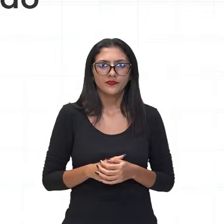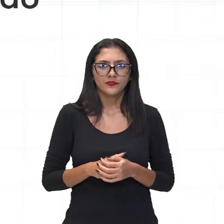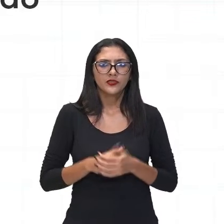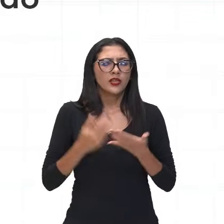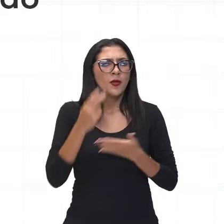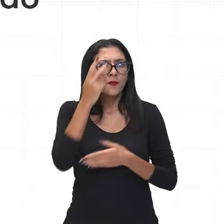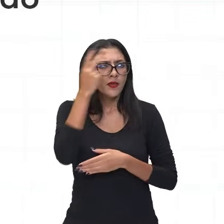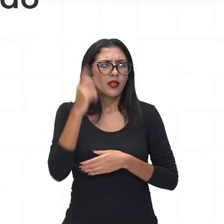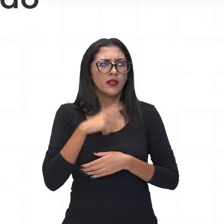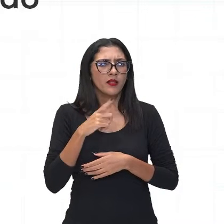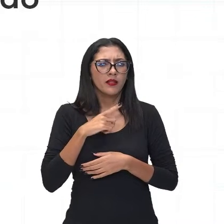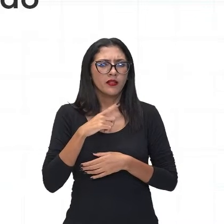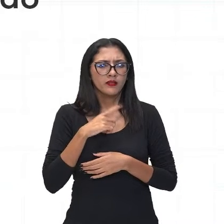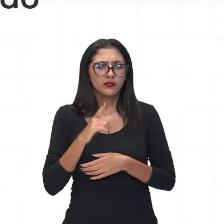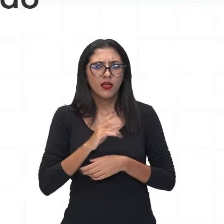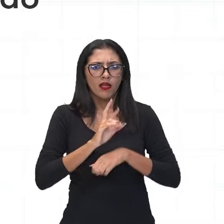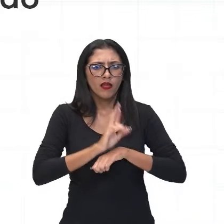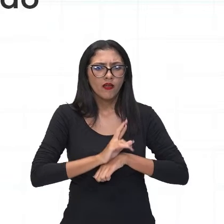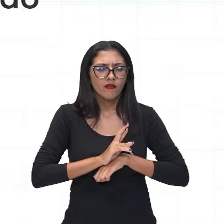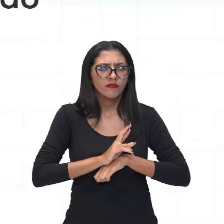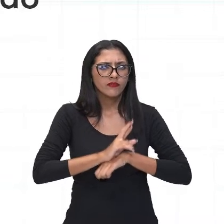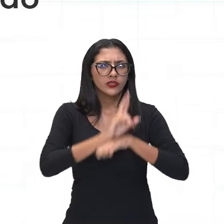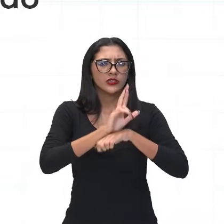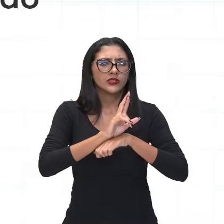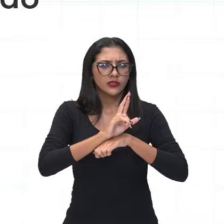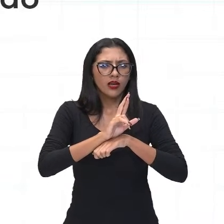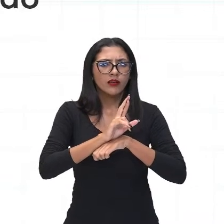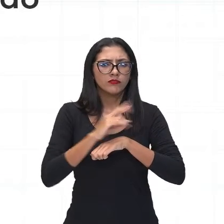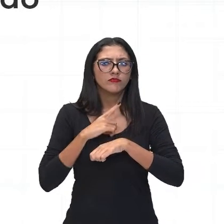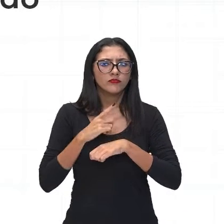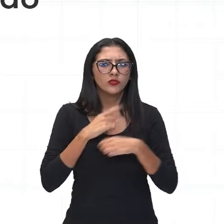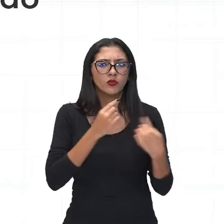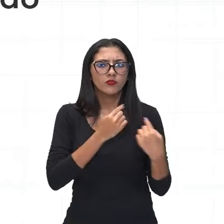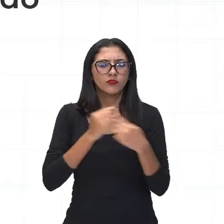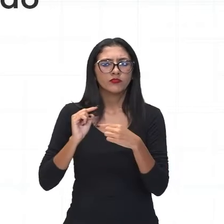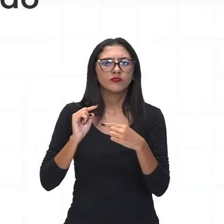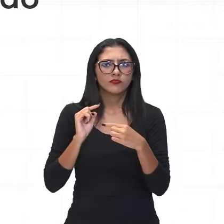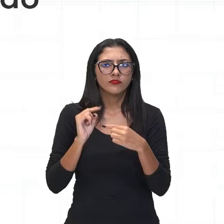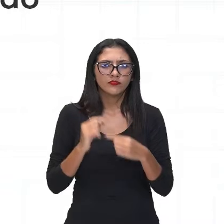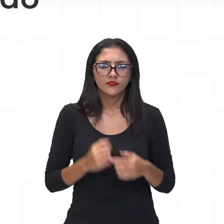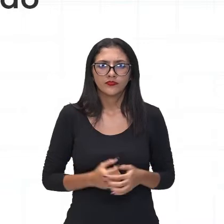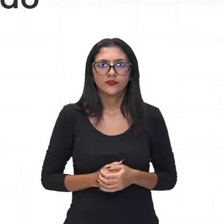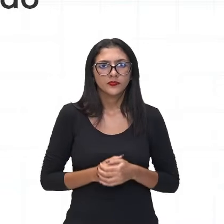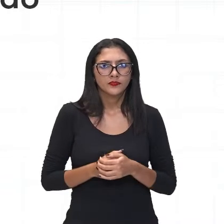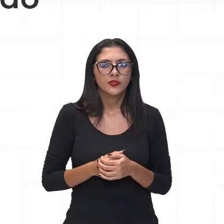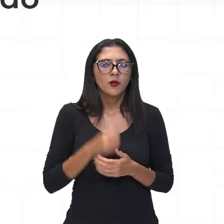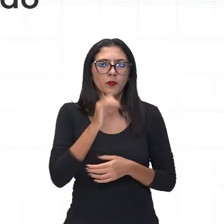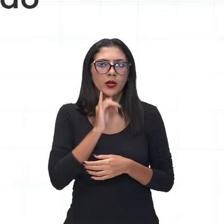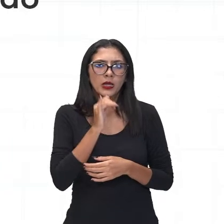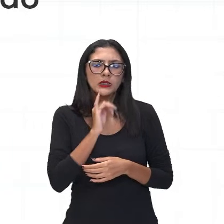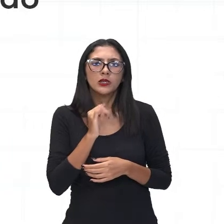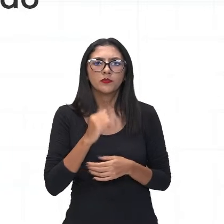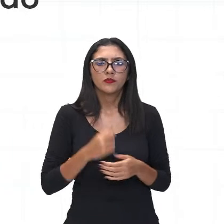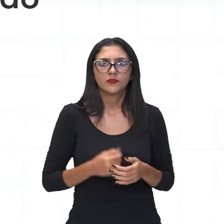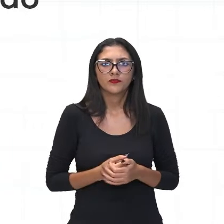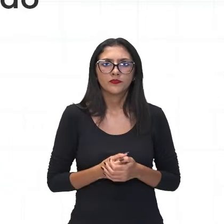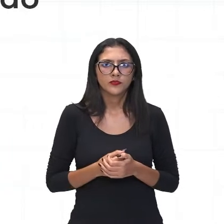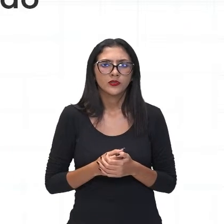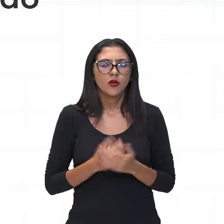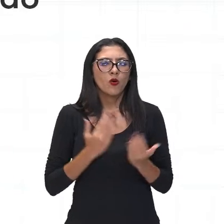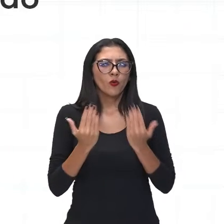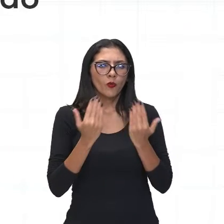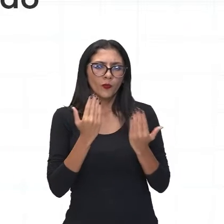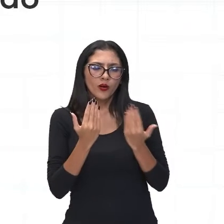segmentos mais virulentos da indústria brasileira? O setor automobilístico, ou seja, automotivo,